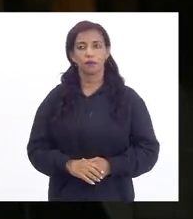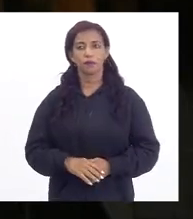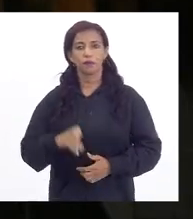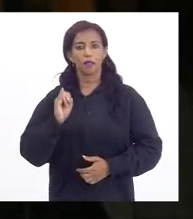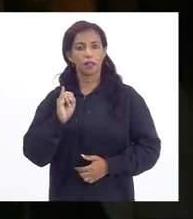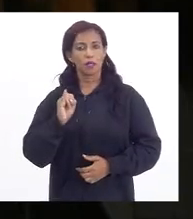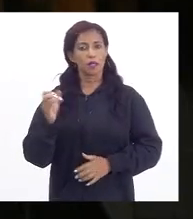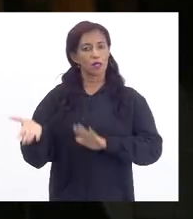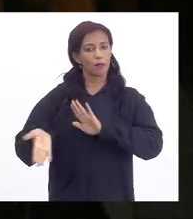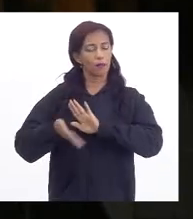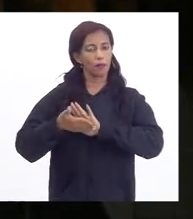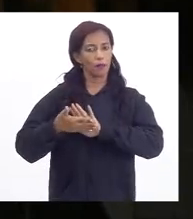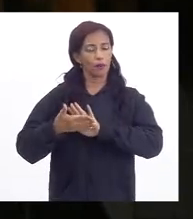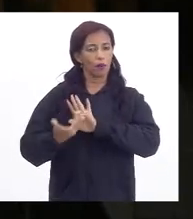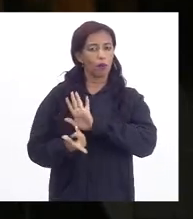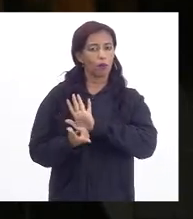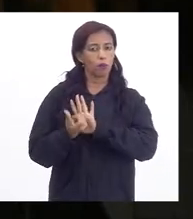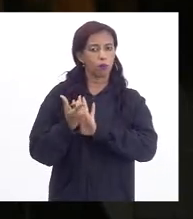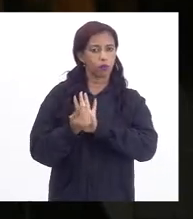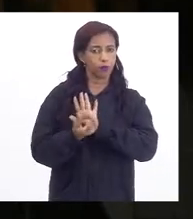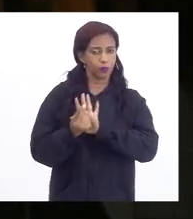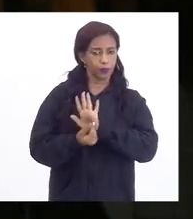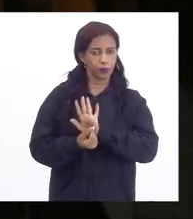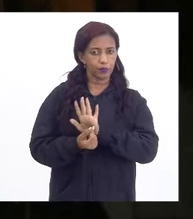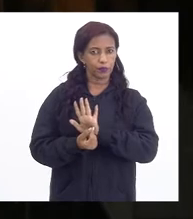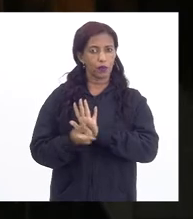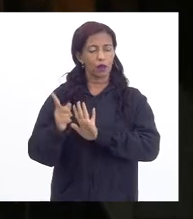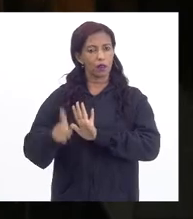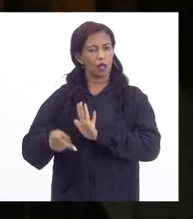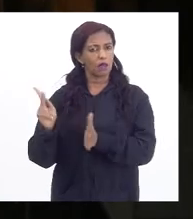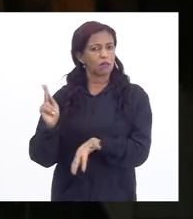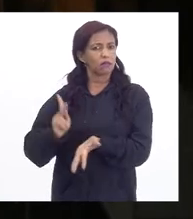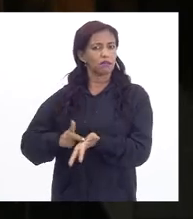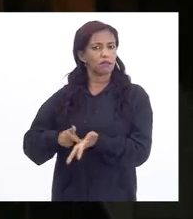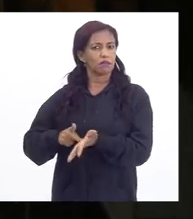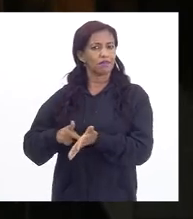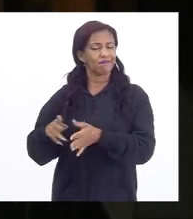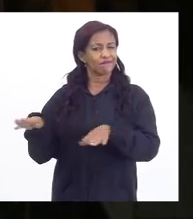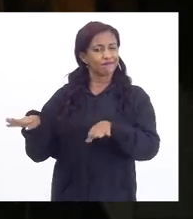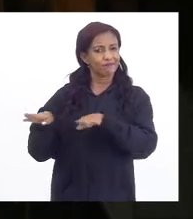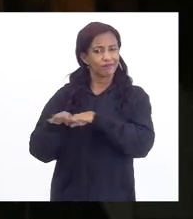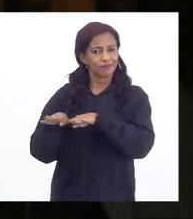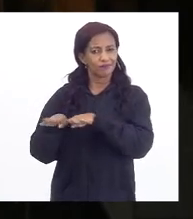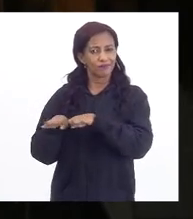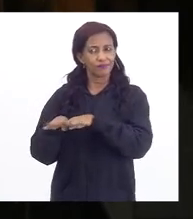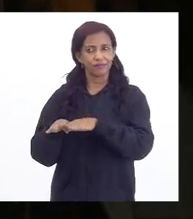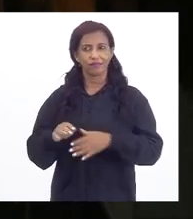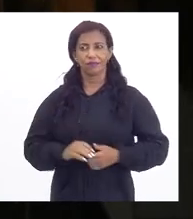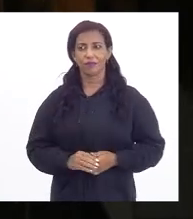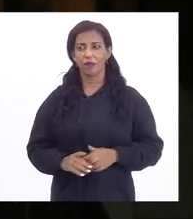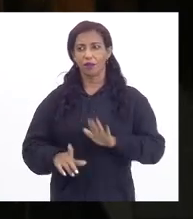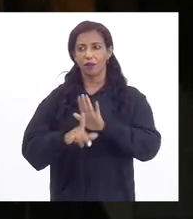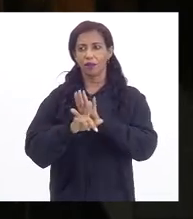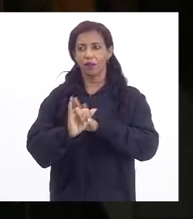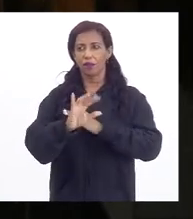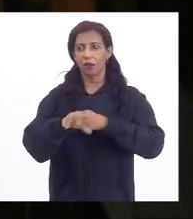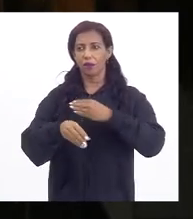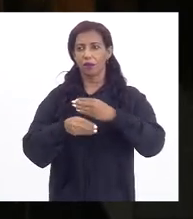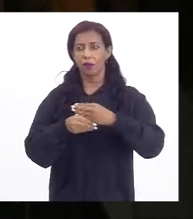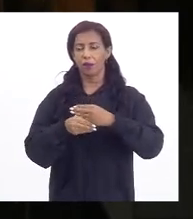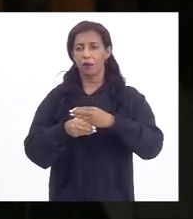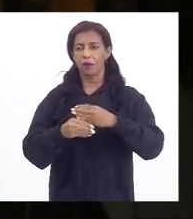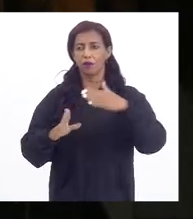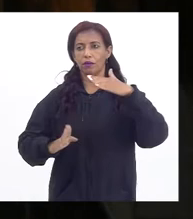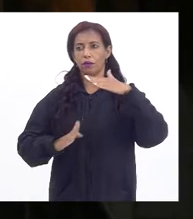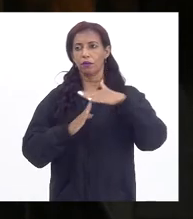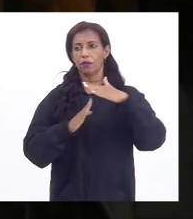se essa proposta orçamentária está de fato compatível com a lei complementar do